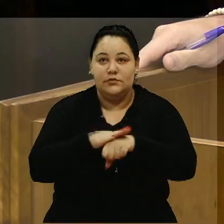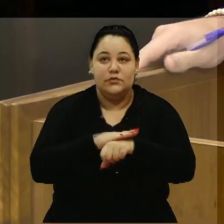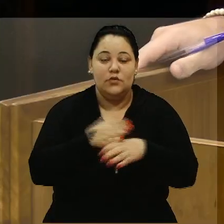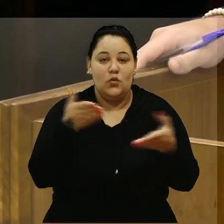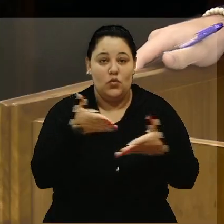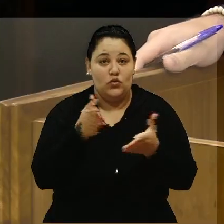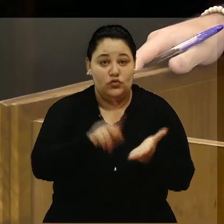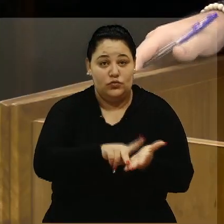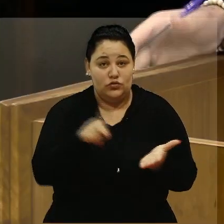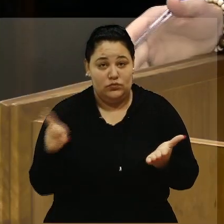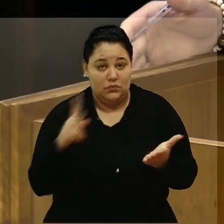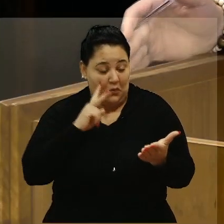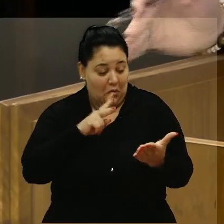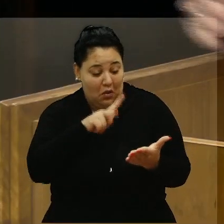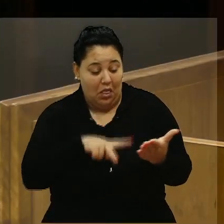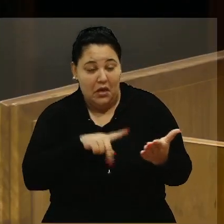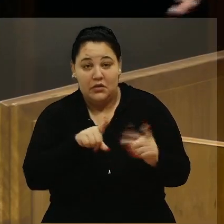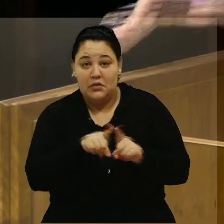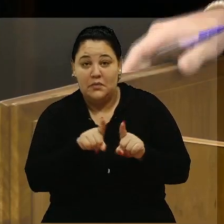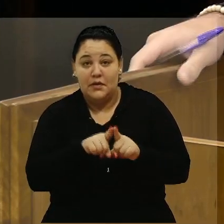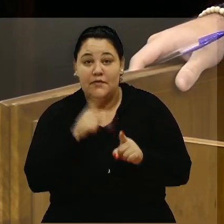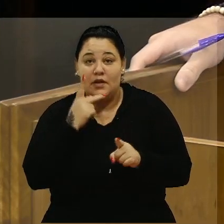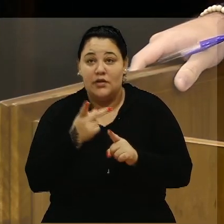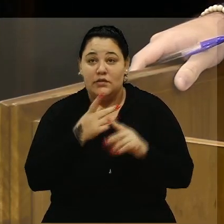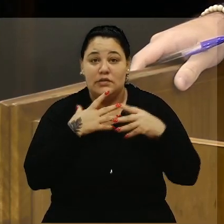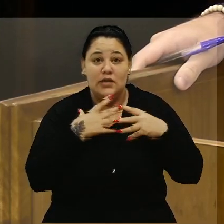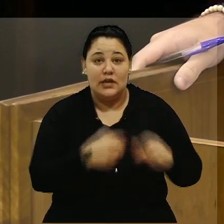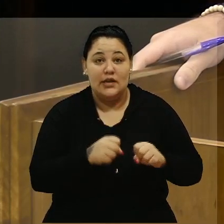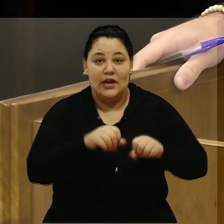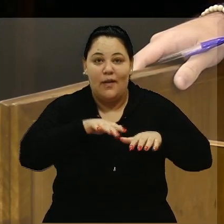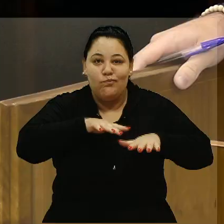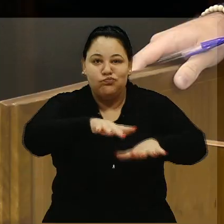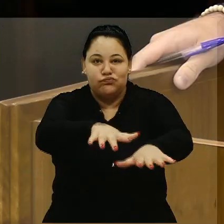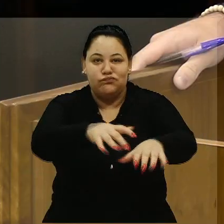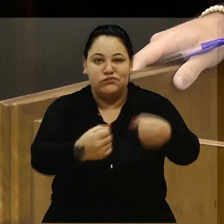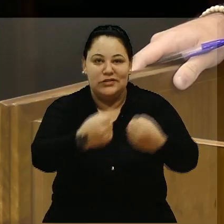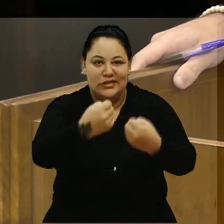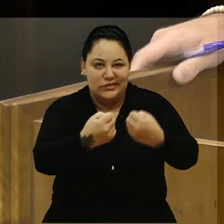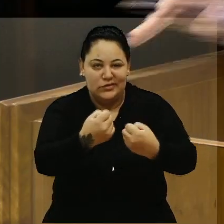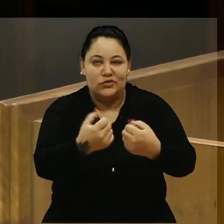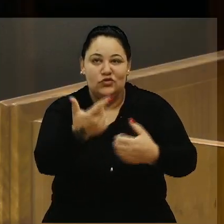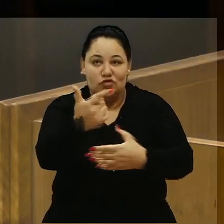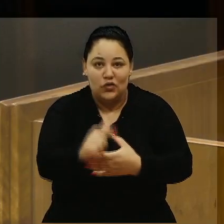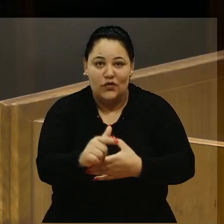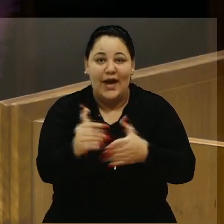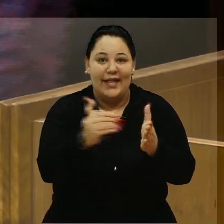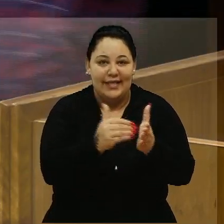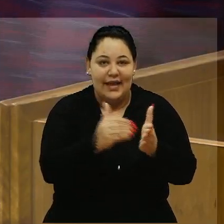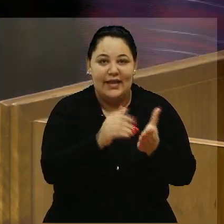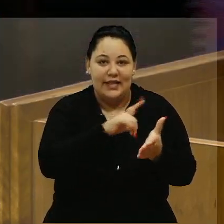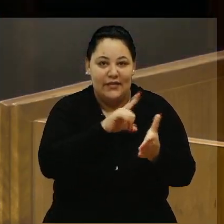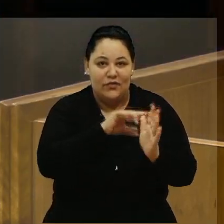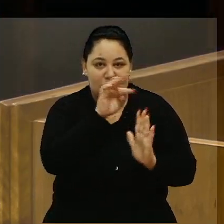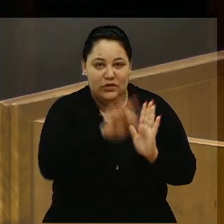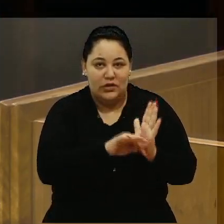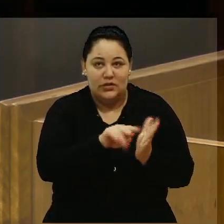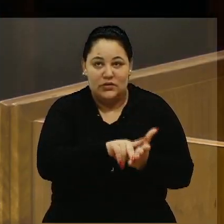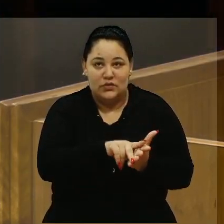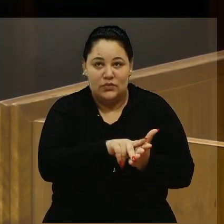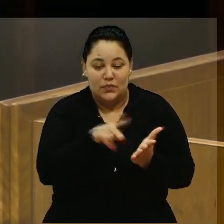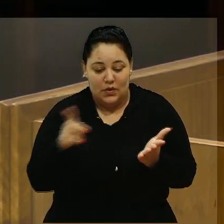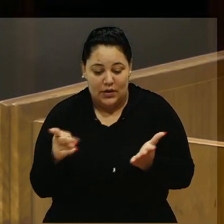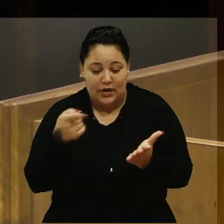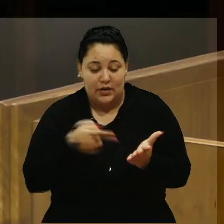sobre a questão da Secretaria de Trânsito, mais uma vez, né? Até saiu no Pioneiro hoje sobre um abaixo-assinado que eu estou propondo, a gente